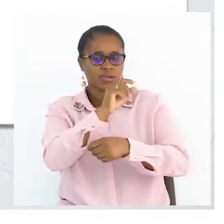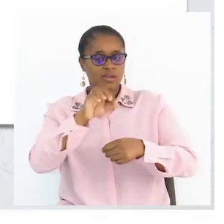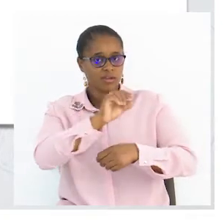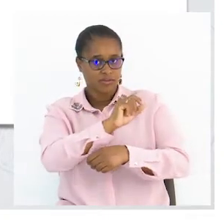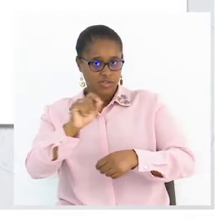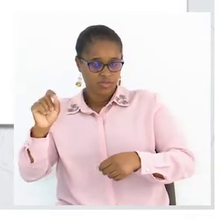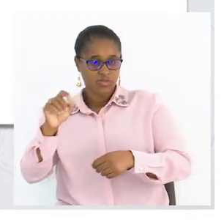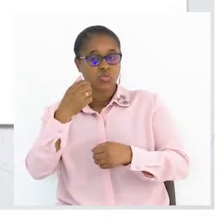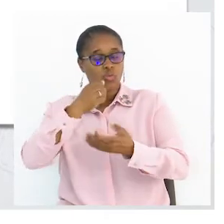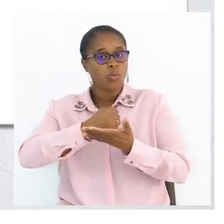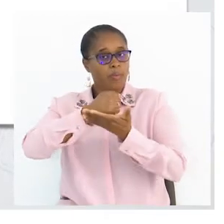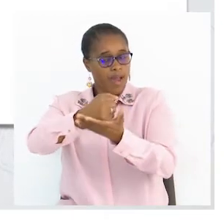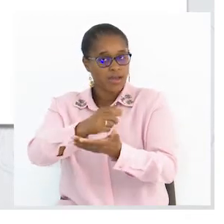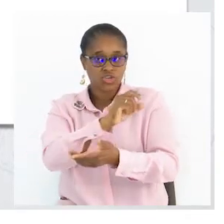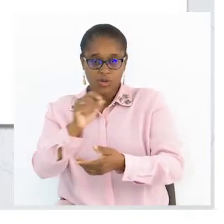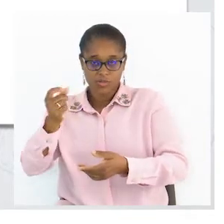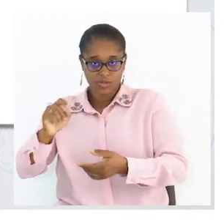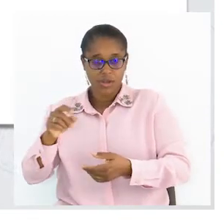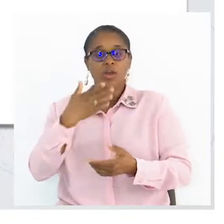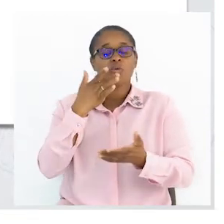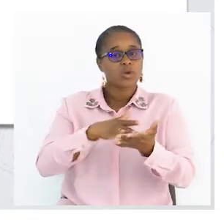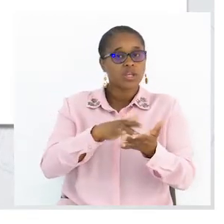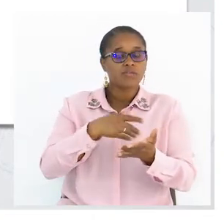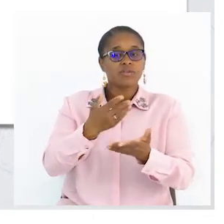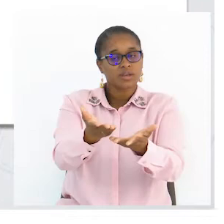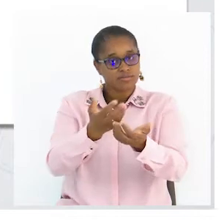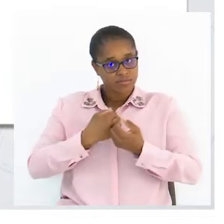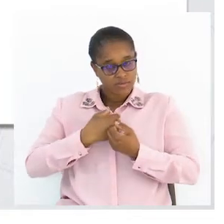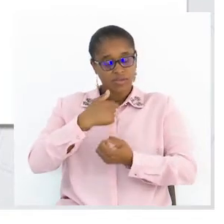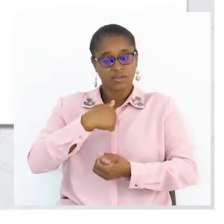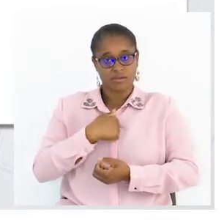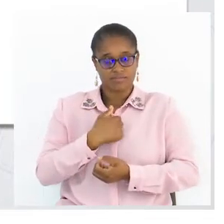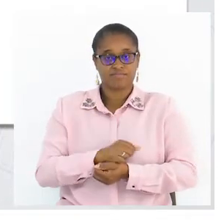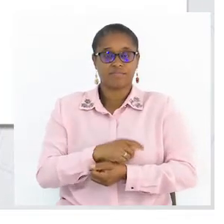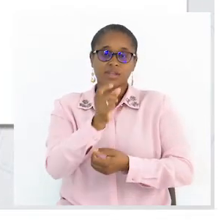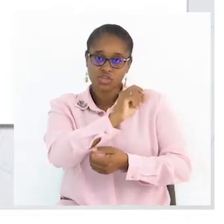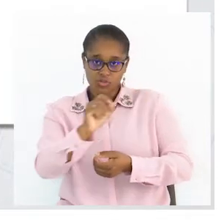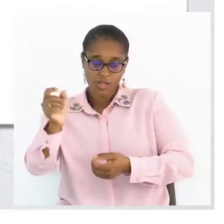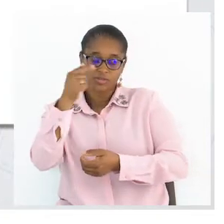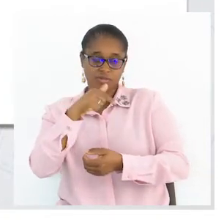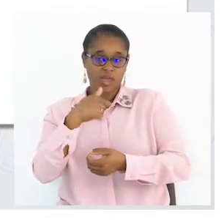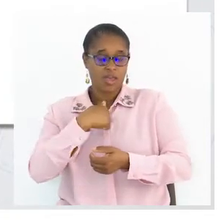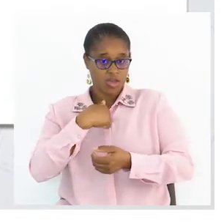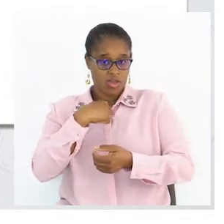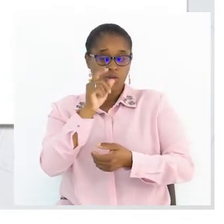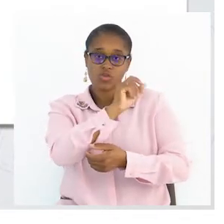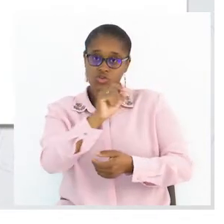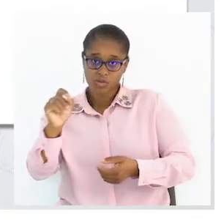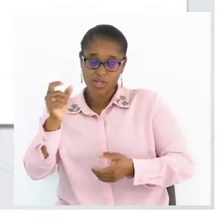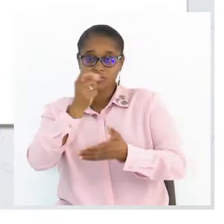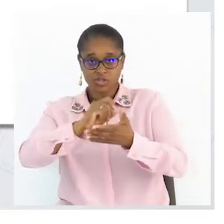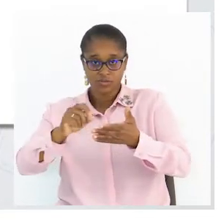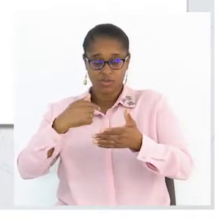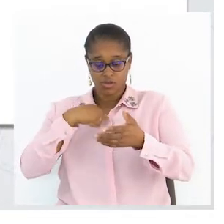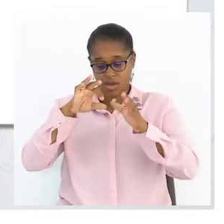me ofereceste, espaço também para completarem. Eu, espaço para completarem com o que acabei